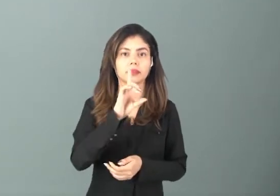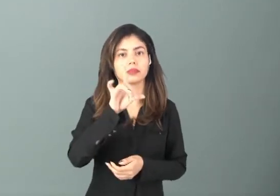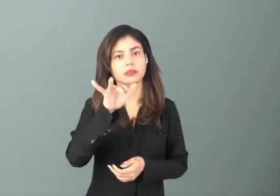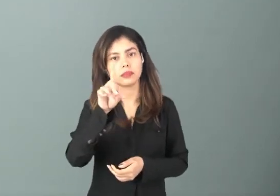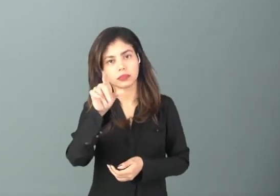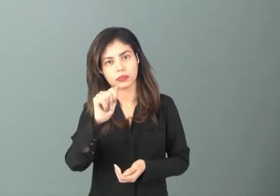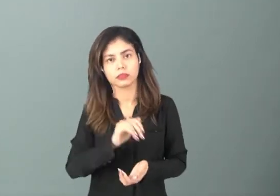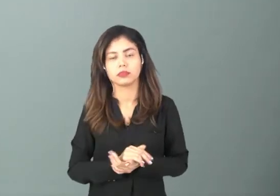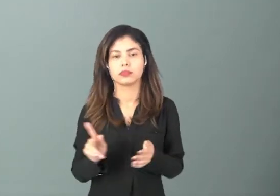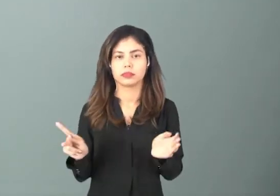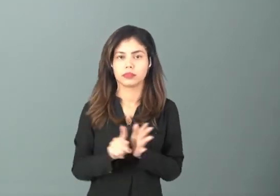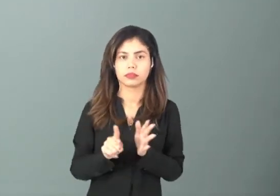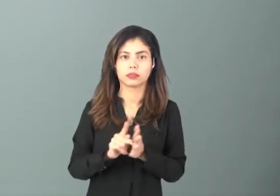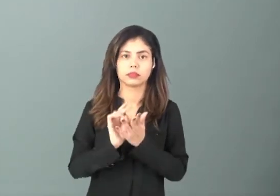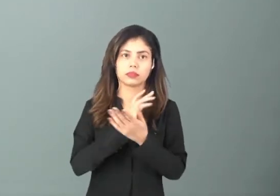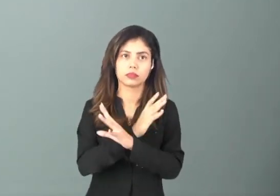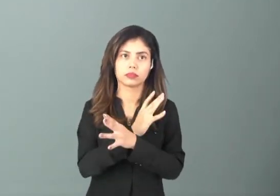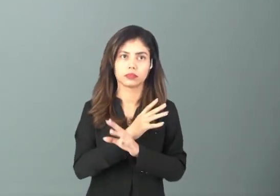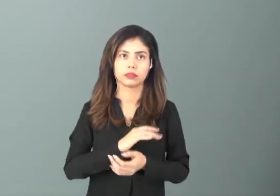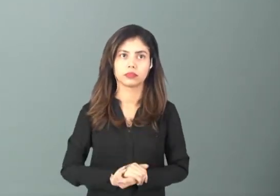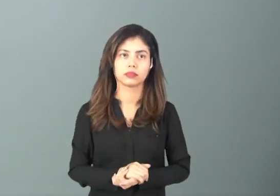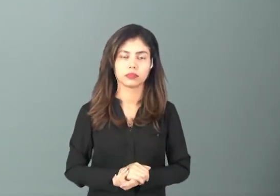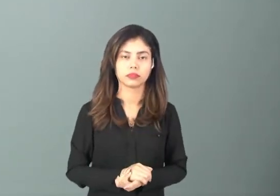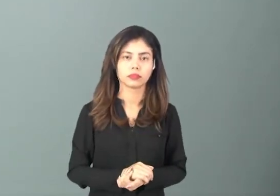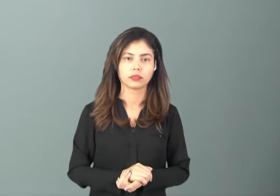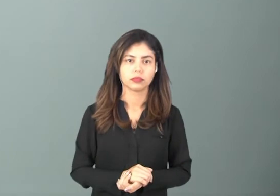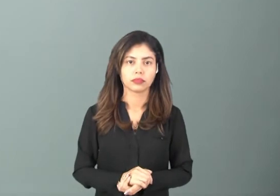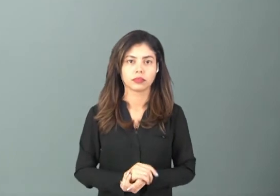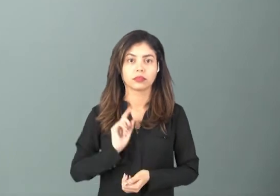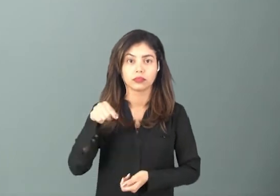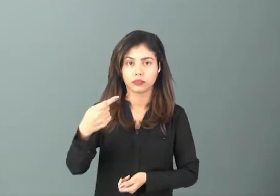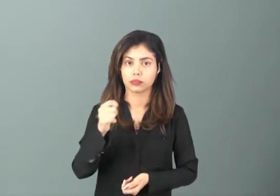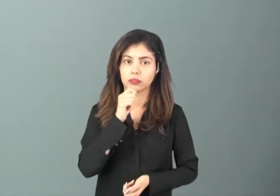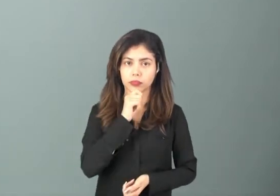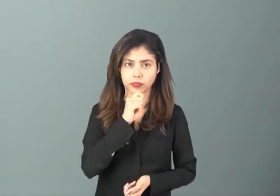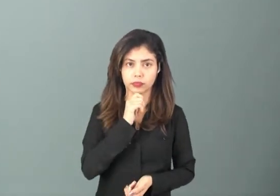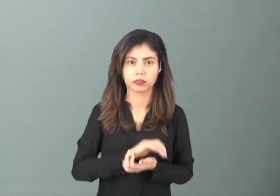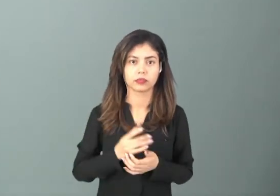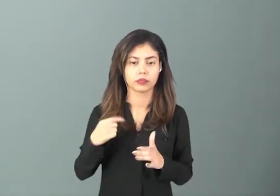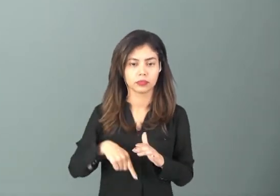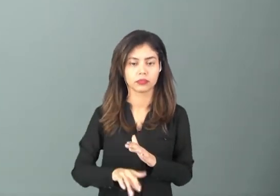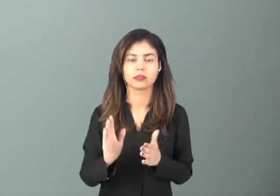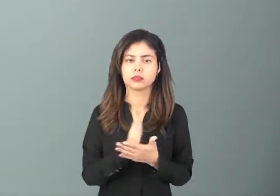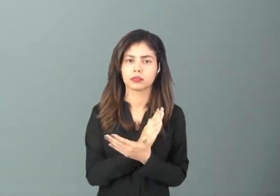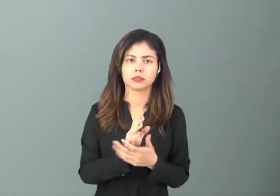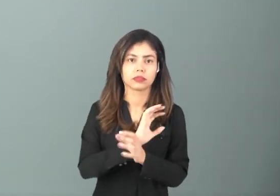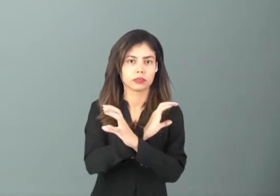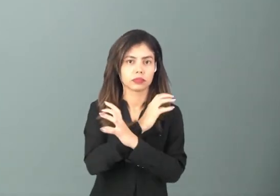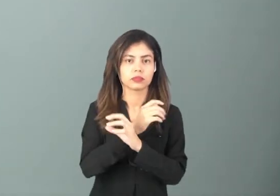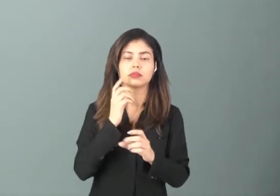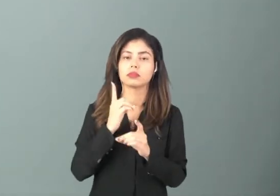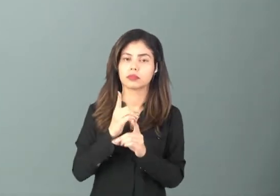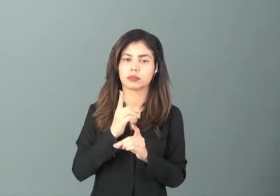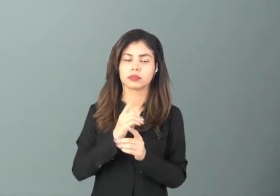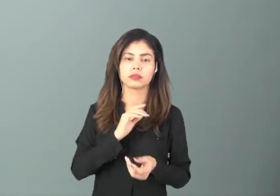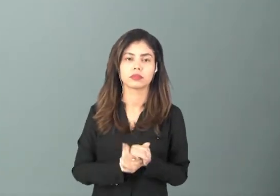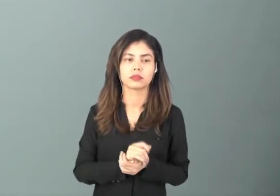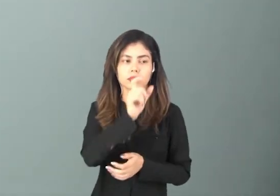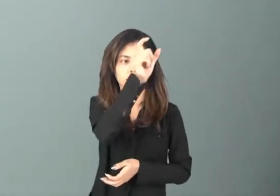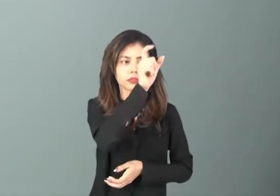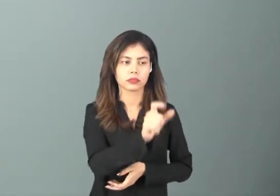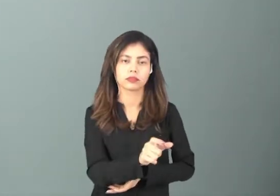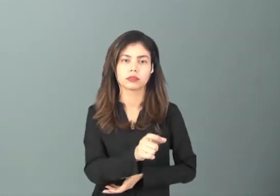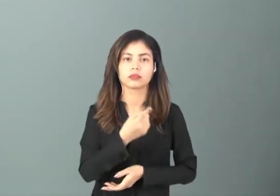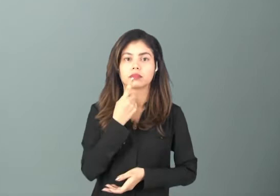calça para ficar armazenado nos nossos ossos e aí Além disso no interior de alguns ossos a gente também pode encontrar a